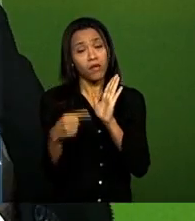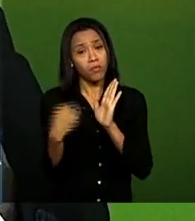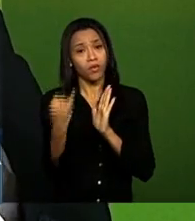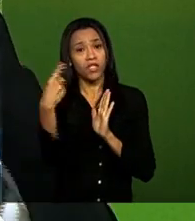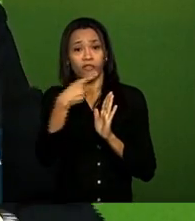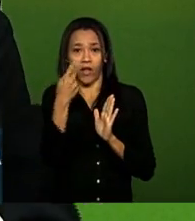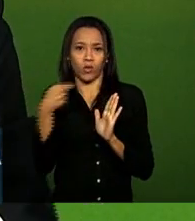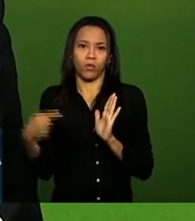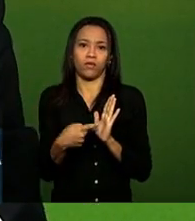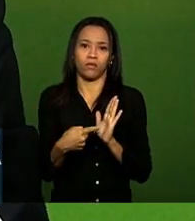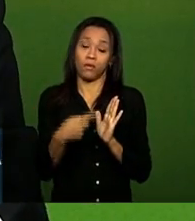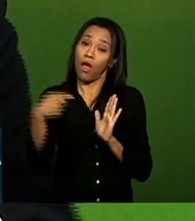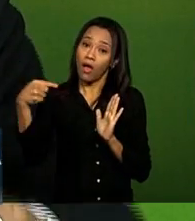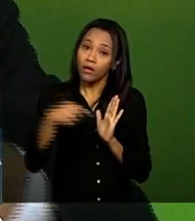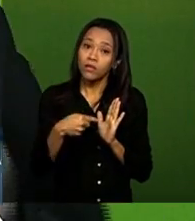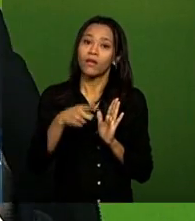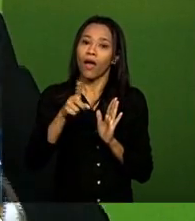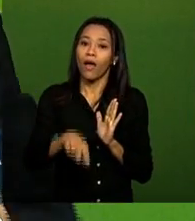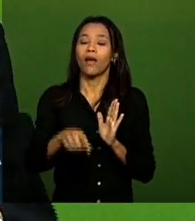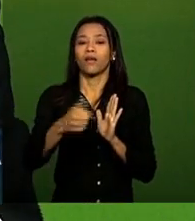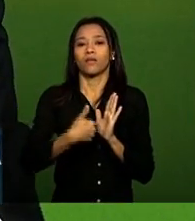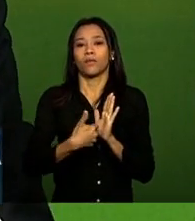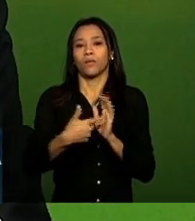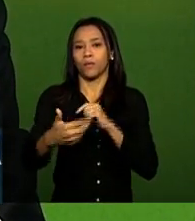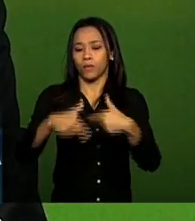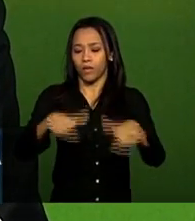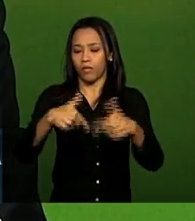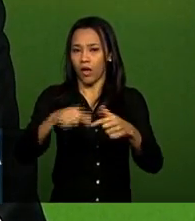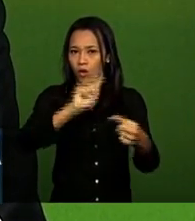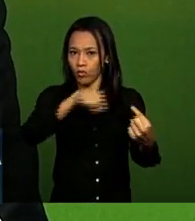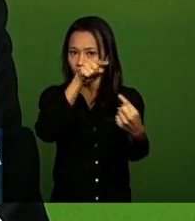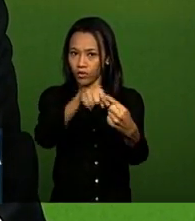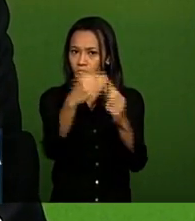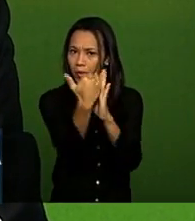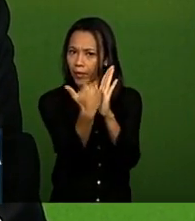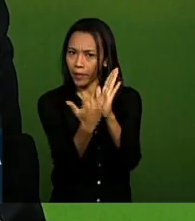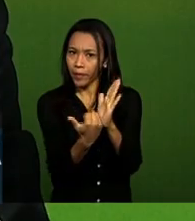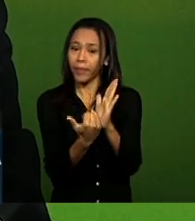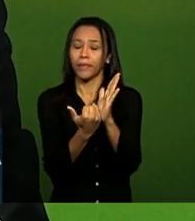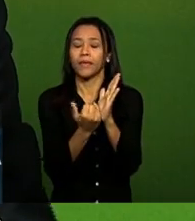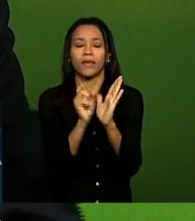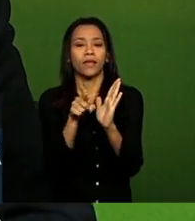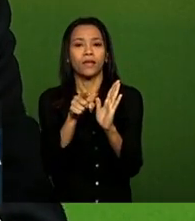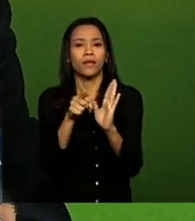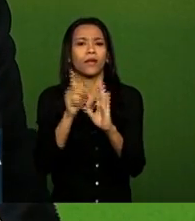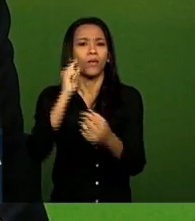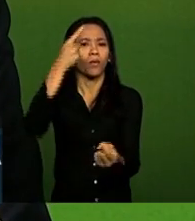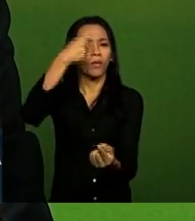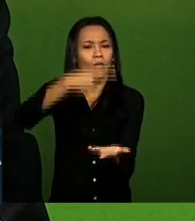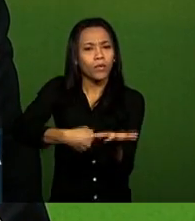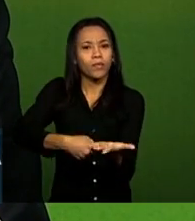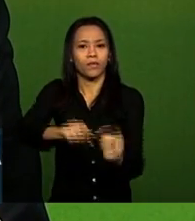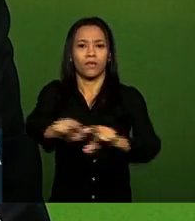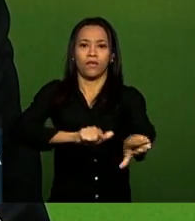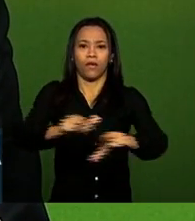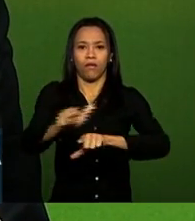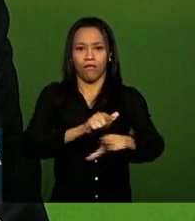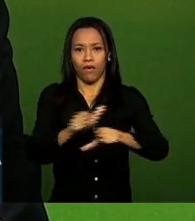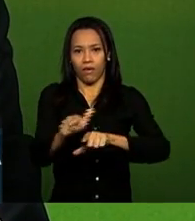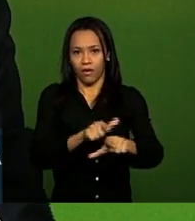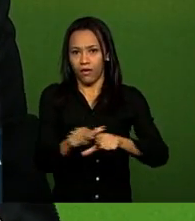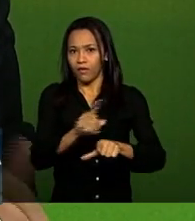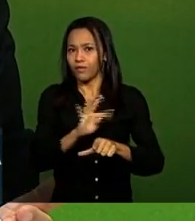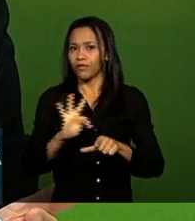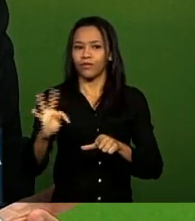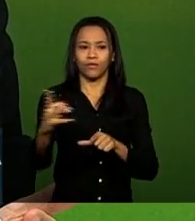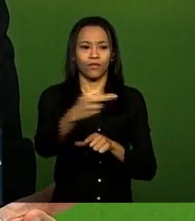Esta é a agenda que cria uma grande unidade um grande compromisso de trabalho de todas eh de toda